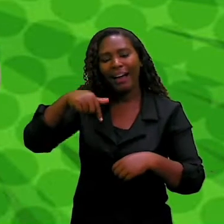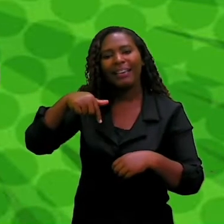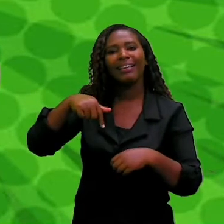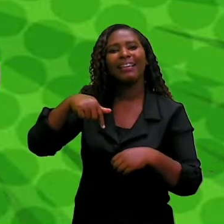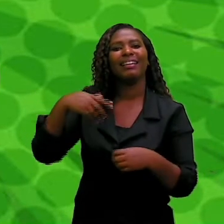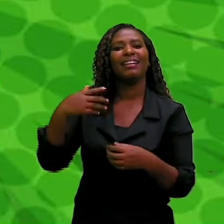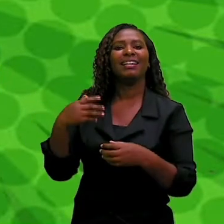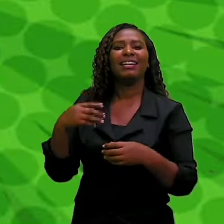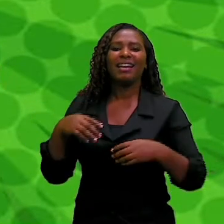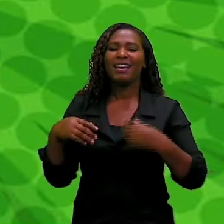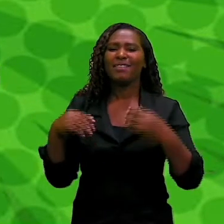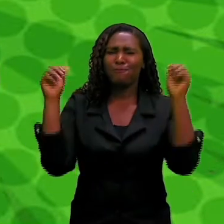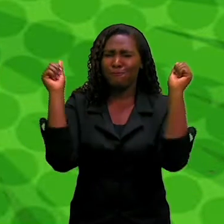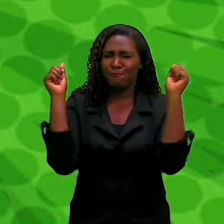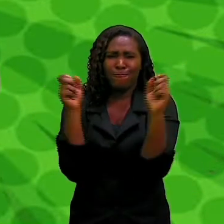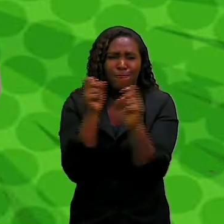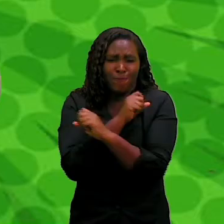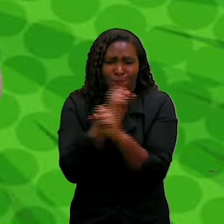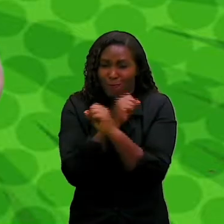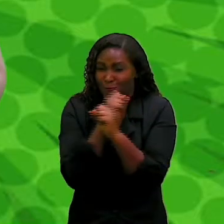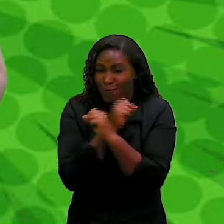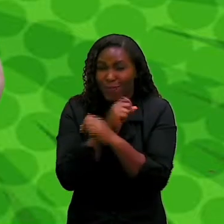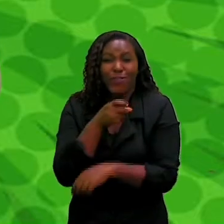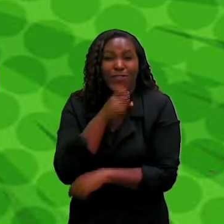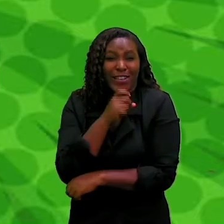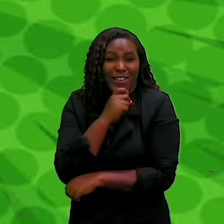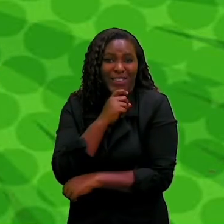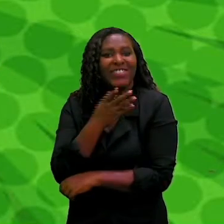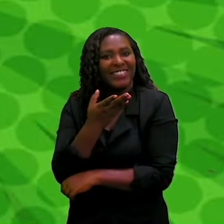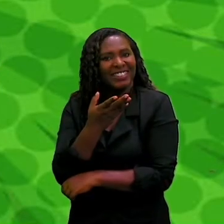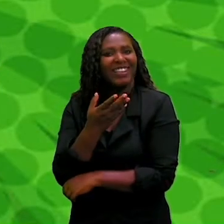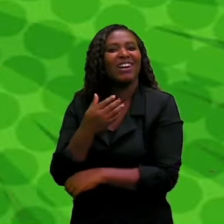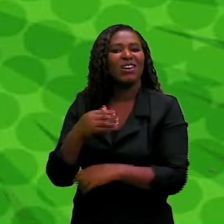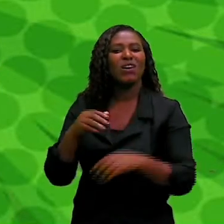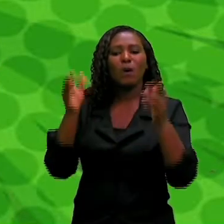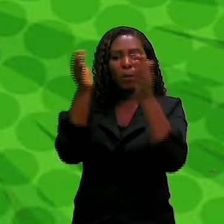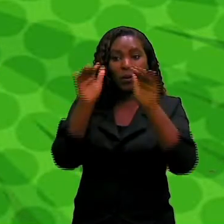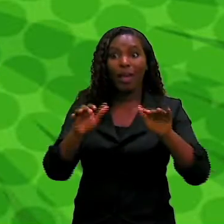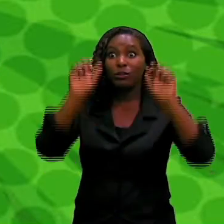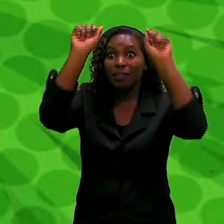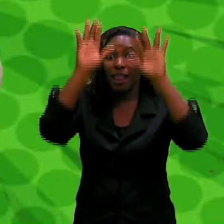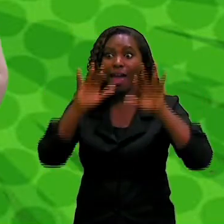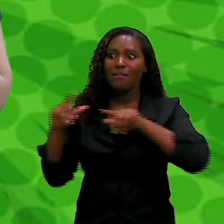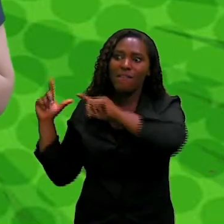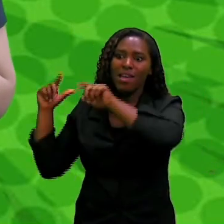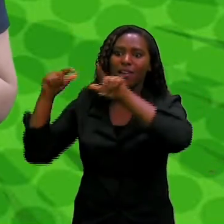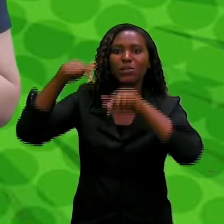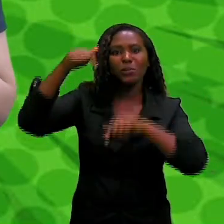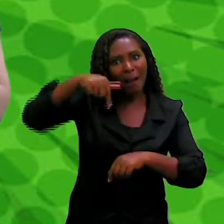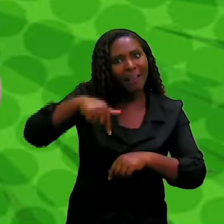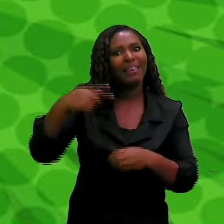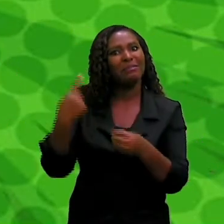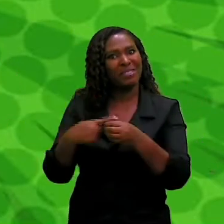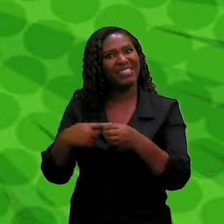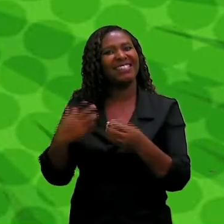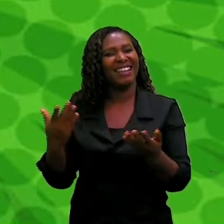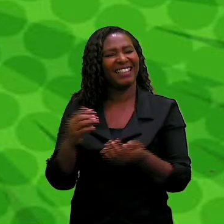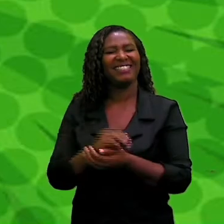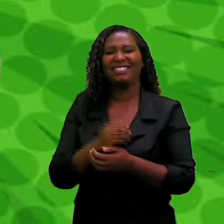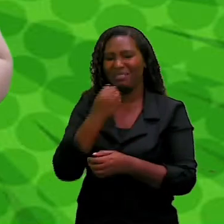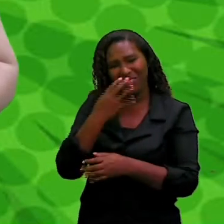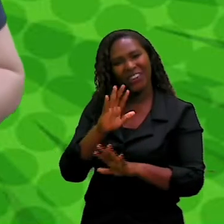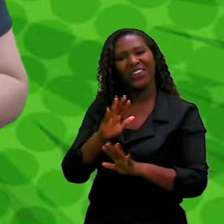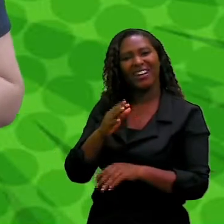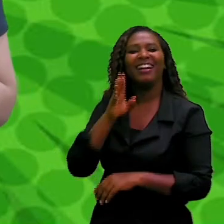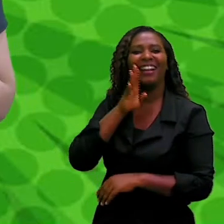o personagem Olaf veio para cá, certo? Agora vamos para o próximo slide. Ah, eu sei, essa foi boa. Gostei dessa